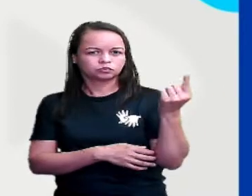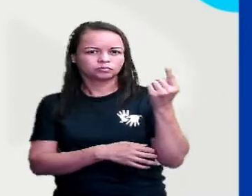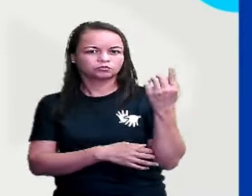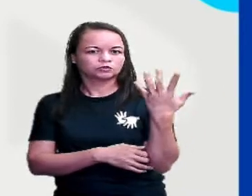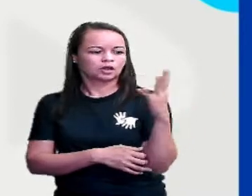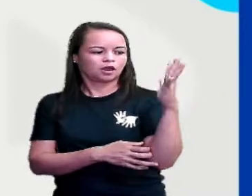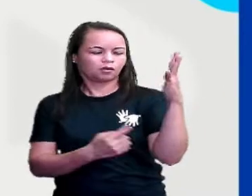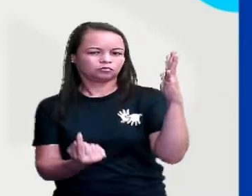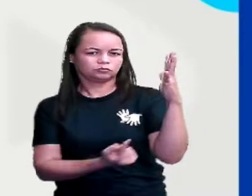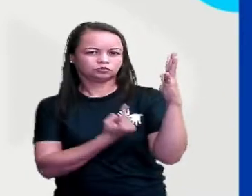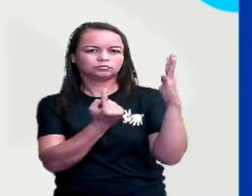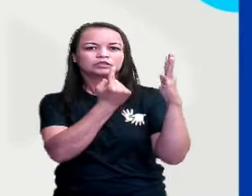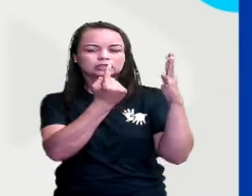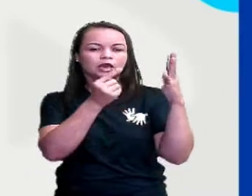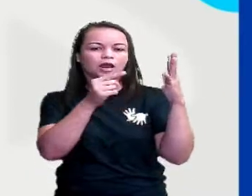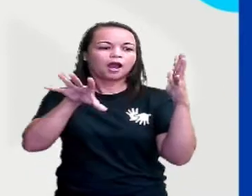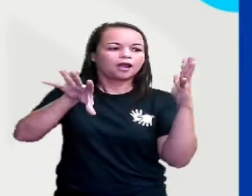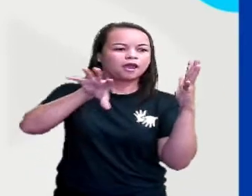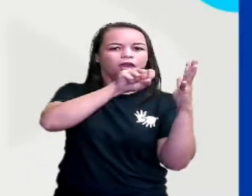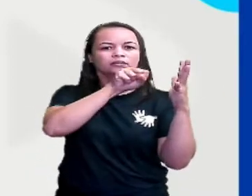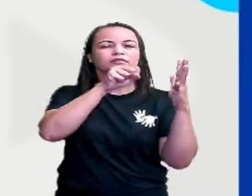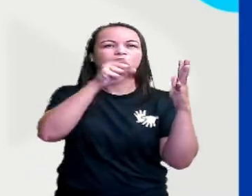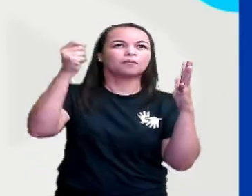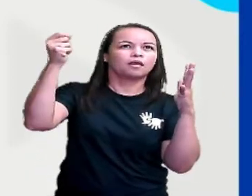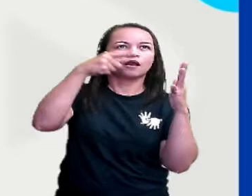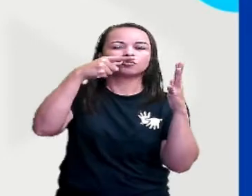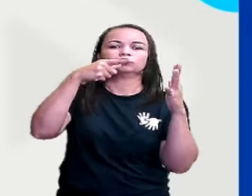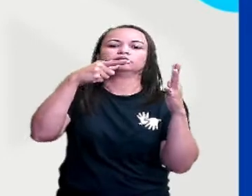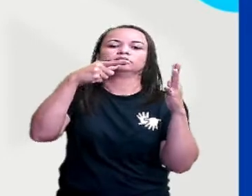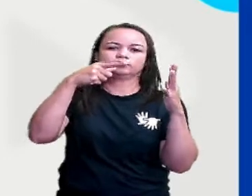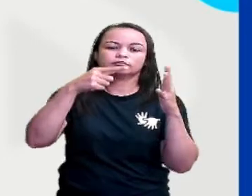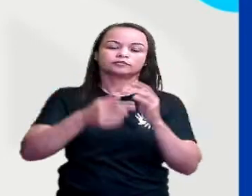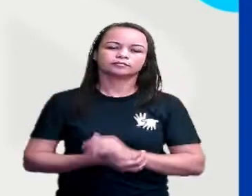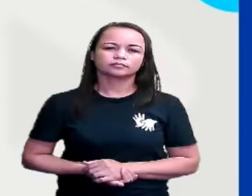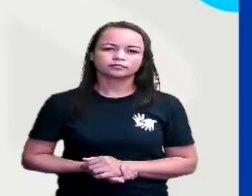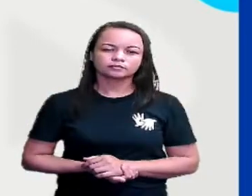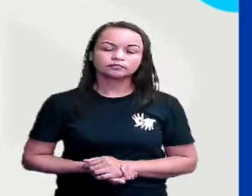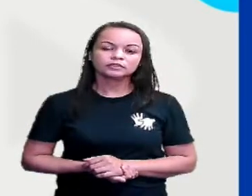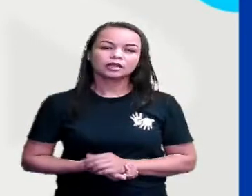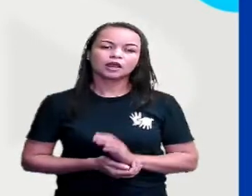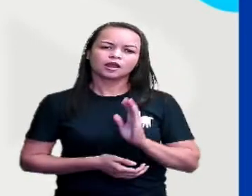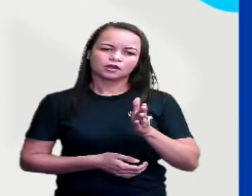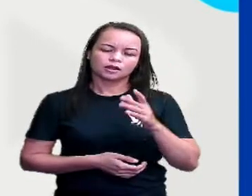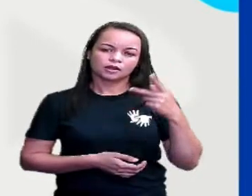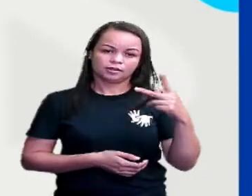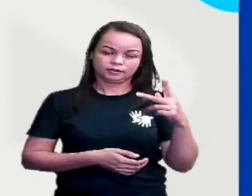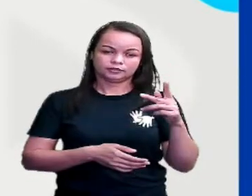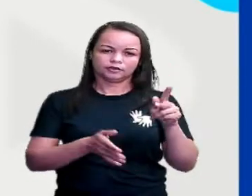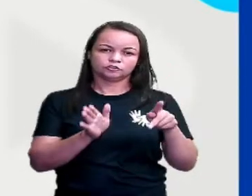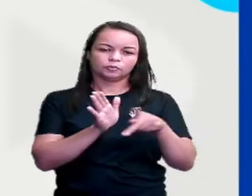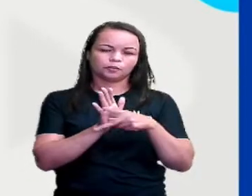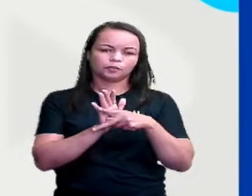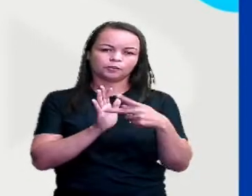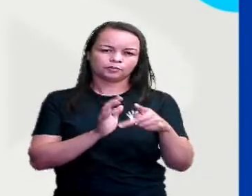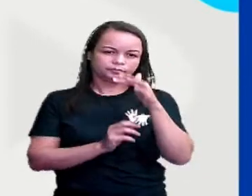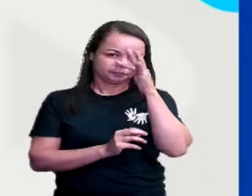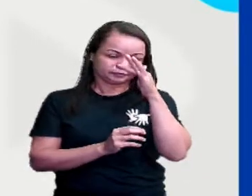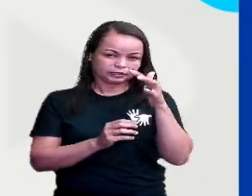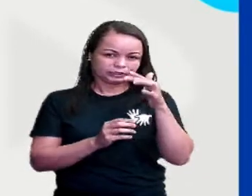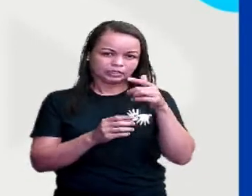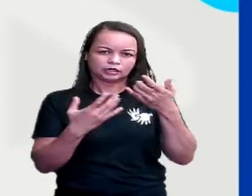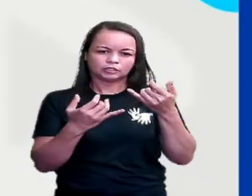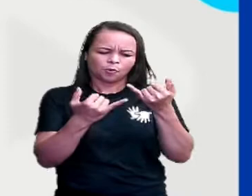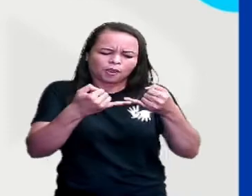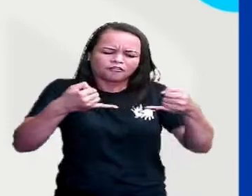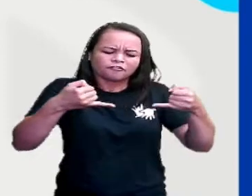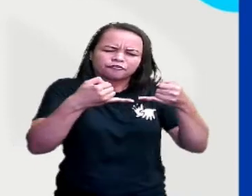assim receber mais luz solar. Geralmente essas plantas que possuem as gavinhas, elas não possuem um tronco robusto.